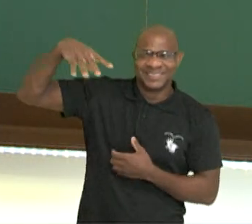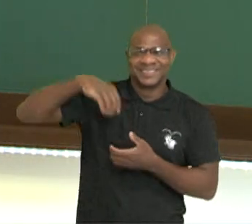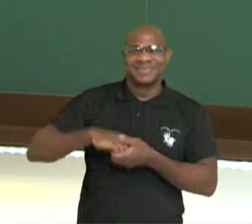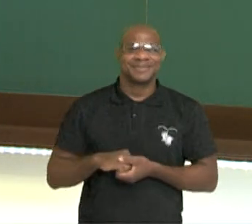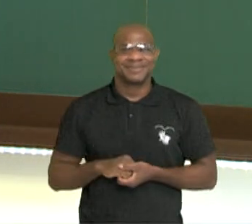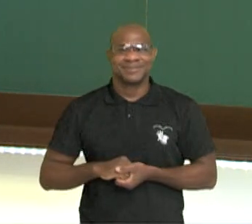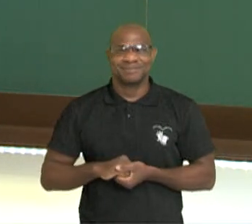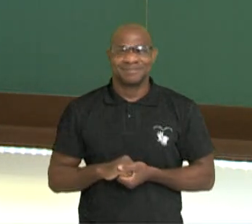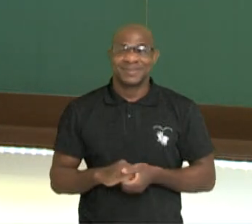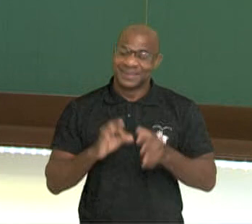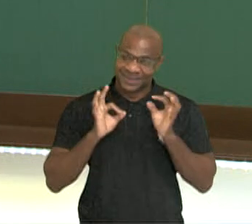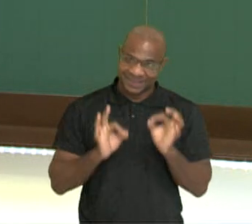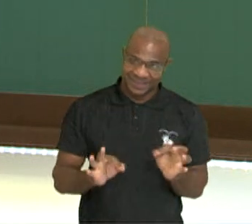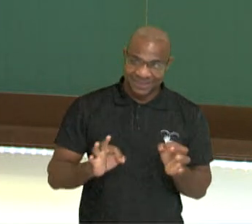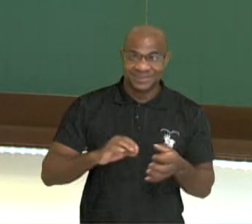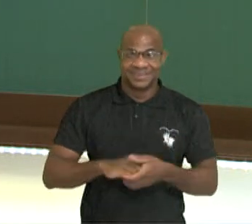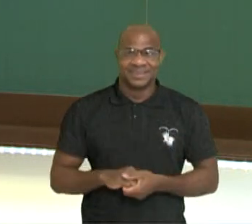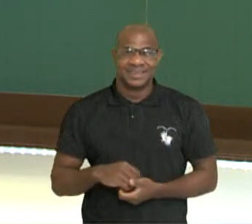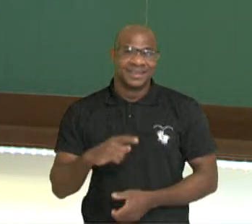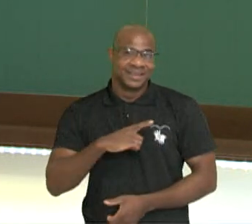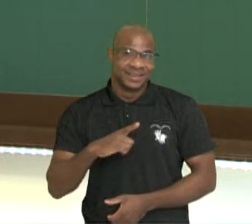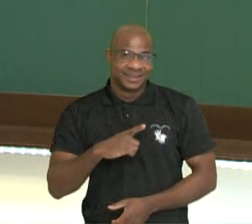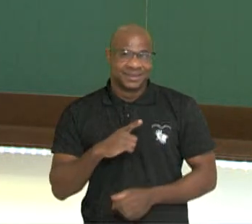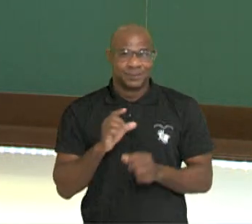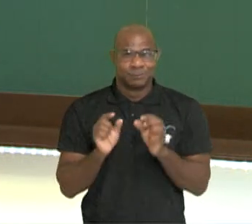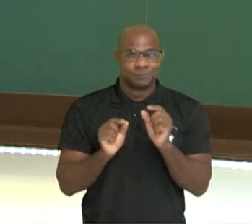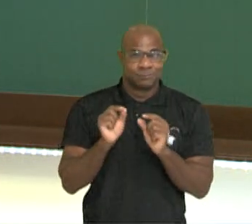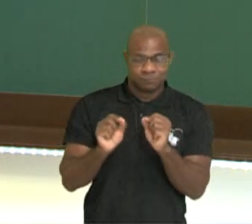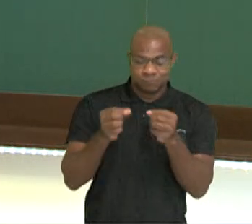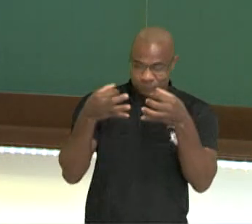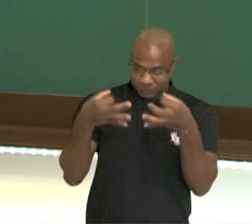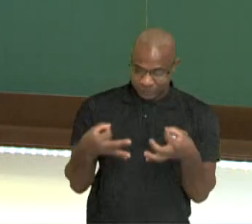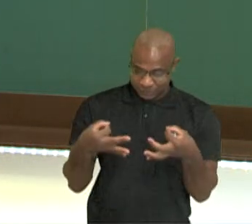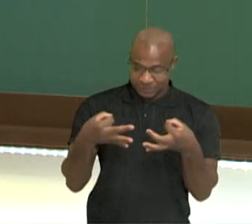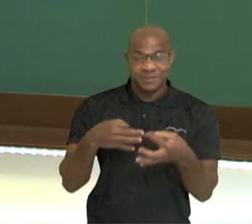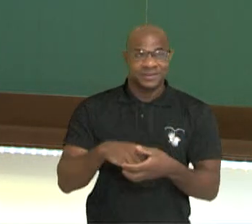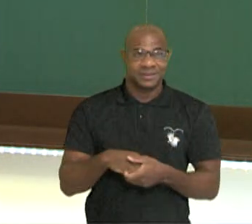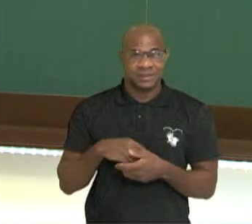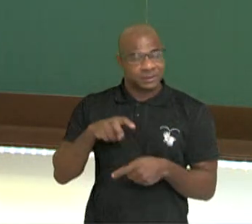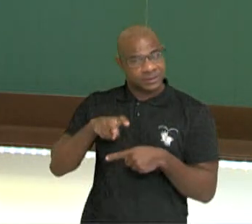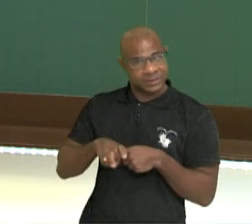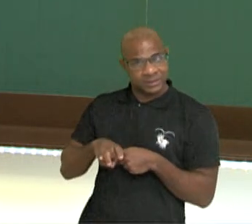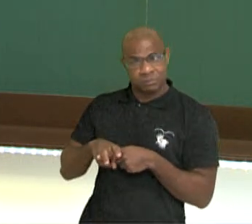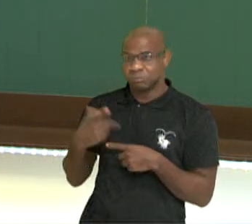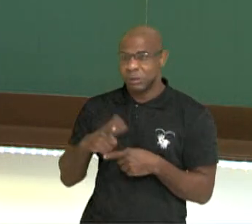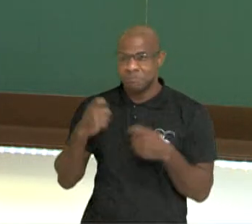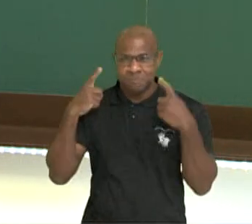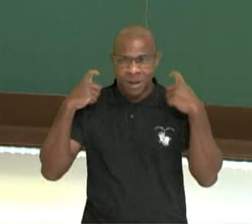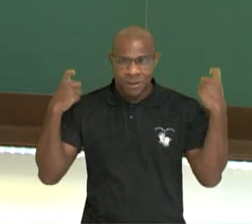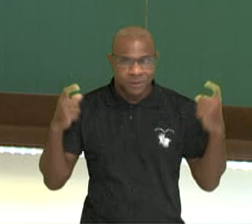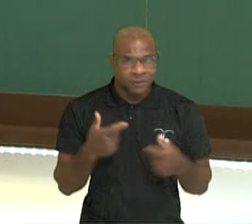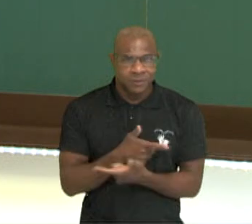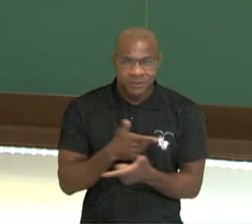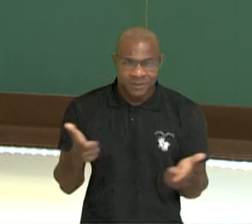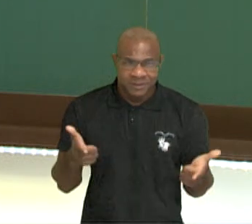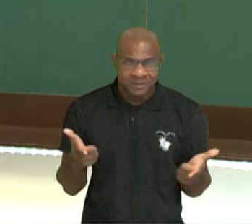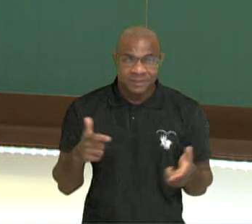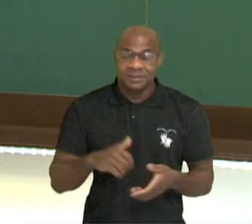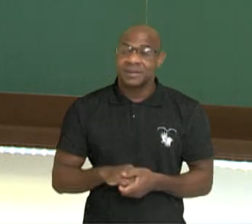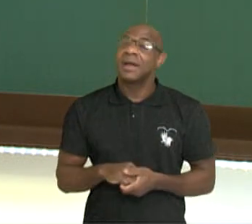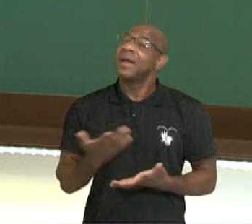luminosidade adequada, estar sentado direitinho, não tendo muito barulho, essas condições